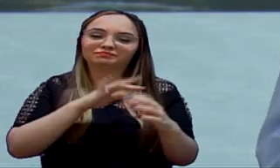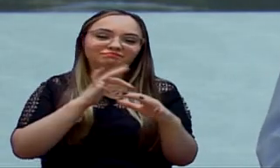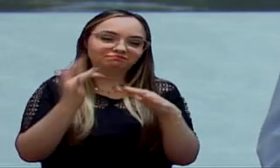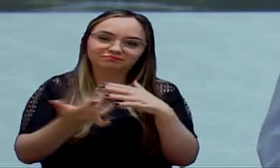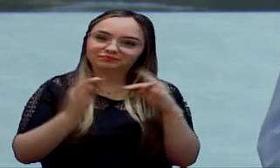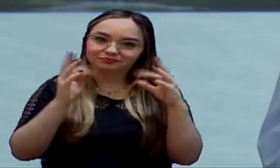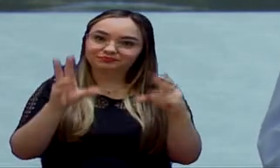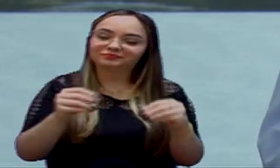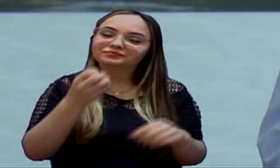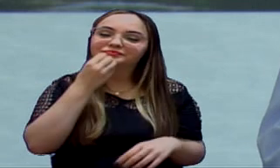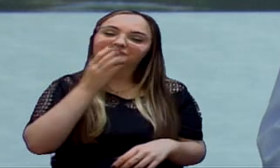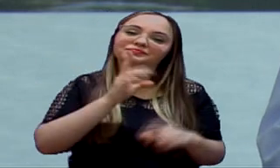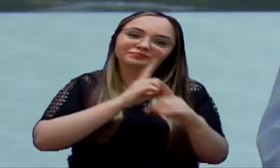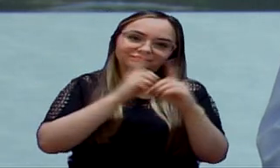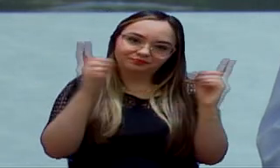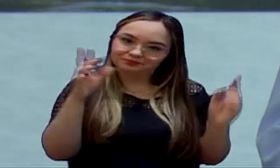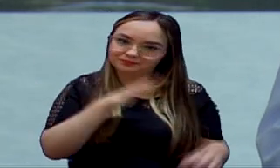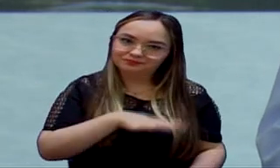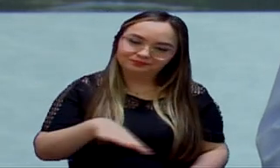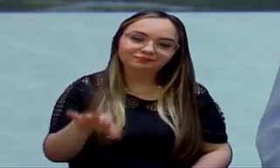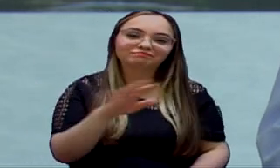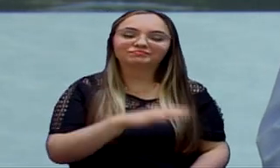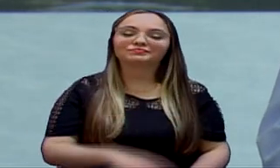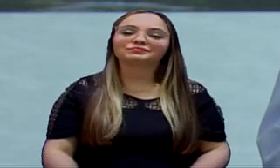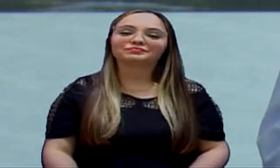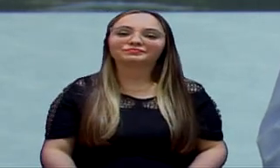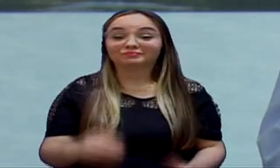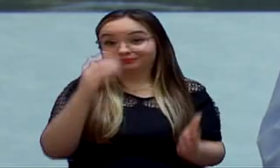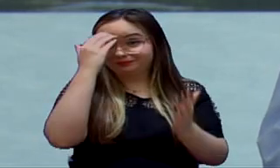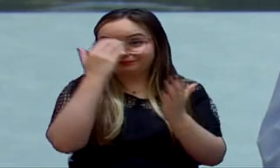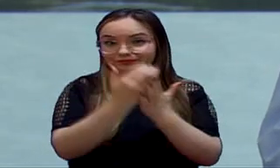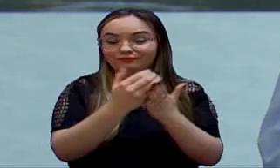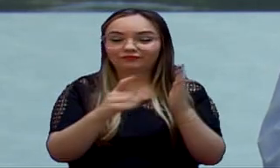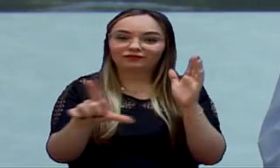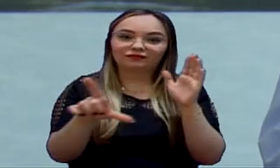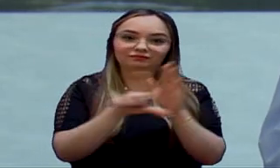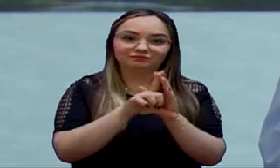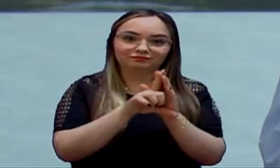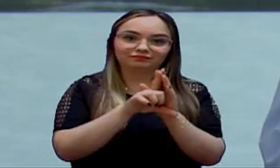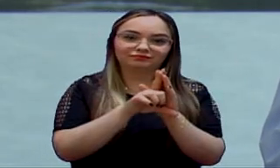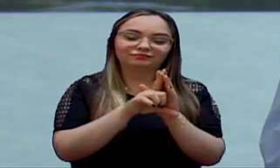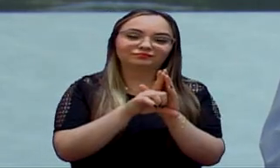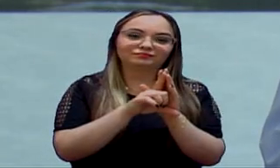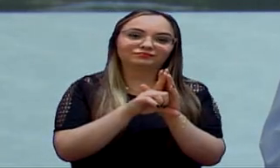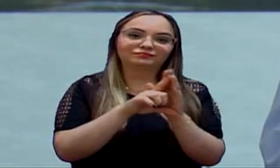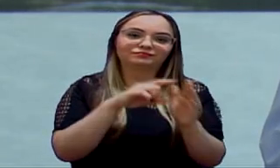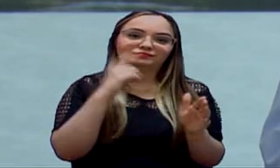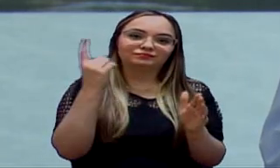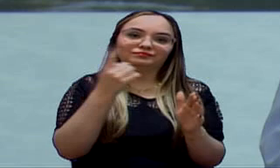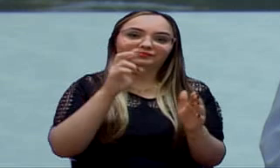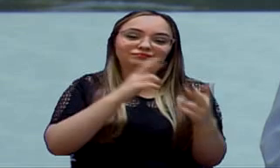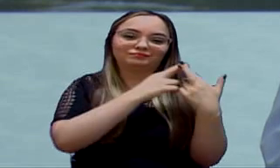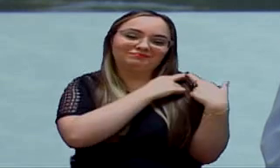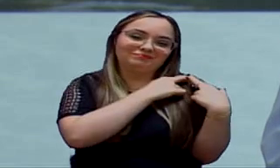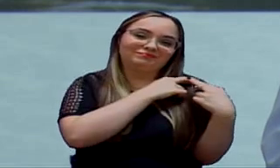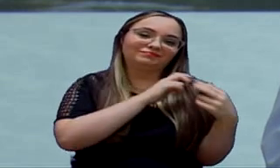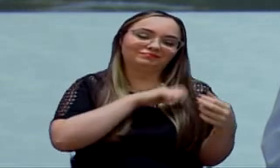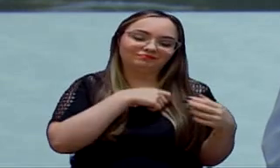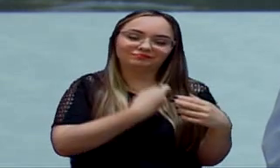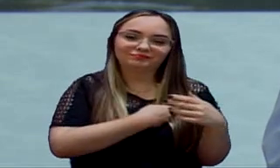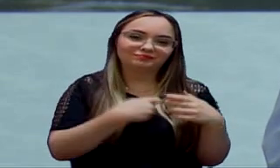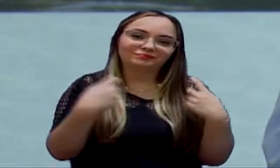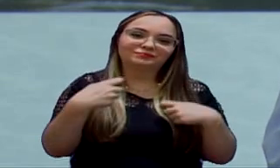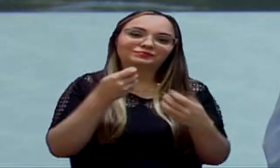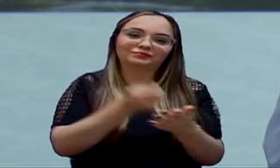dia em atendimento a lei federal complementar número 101 a conhecida a lei de responsabilidade fiscal que torna